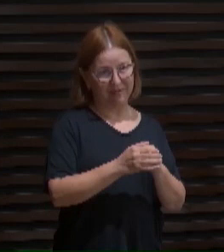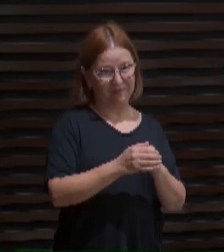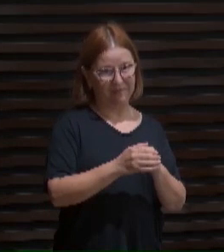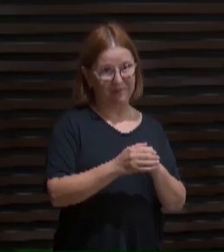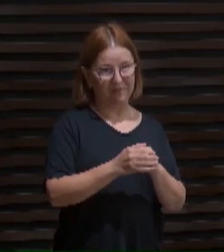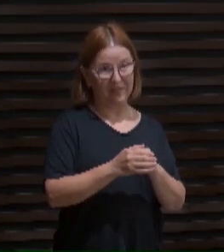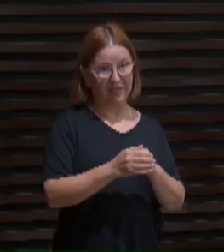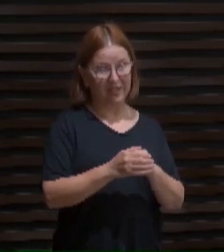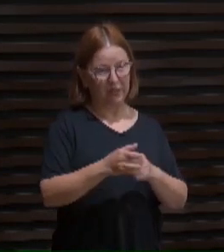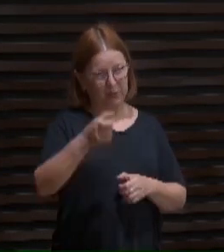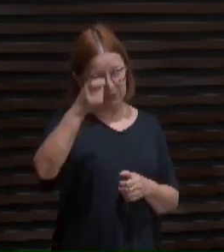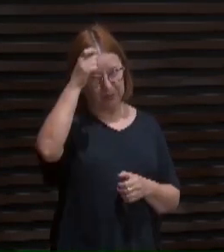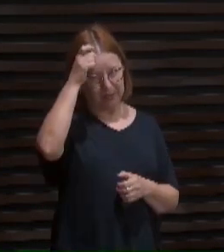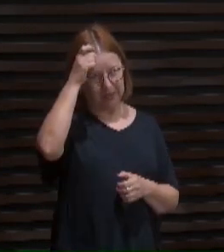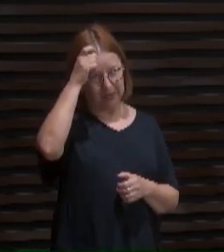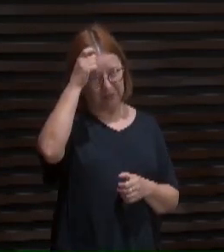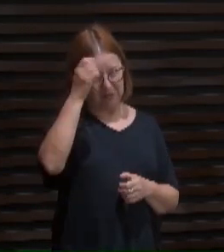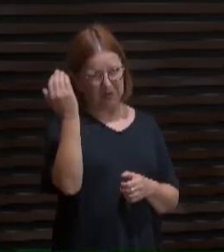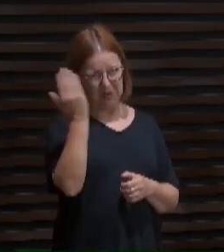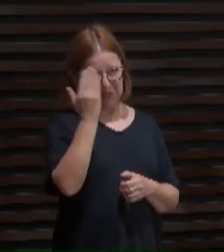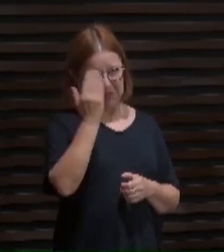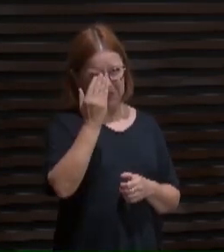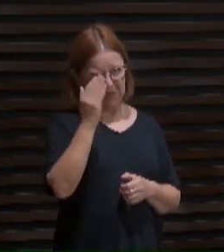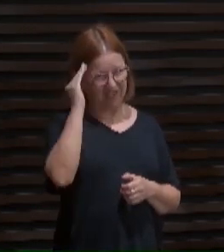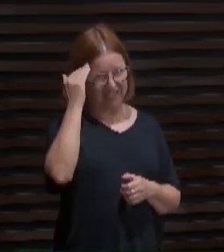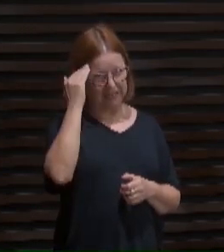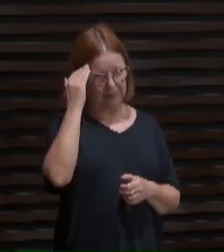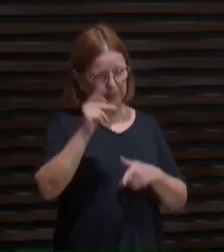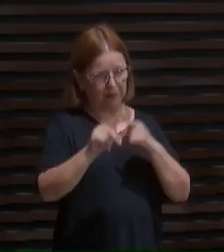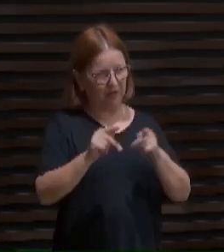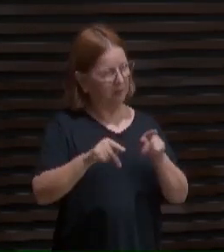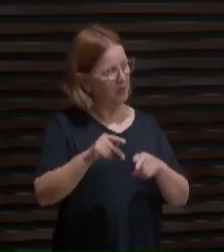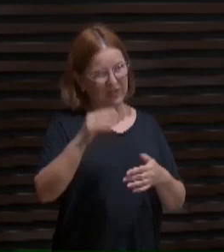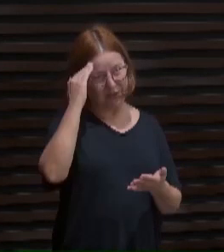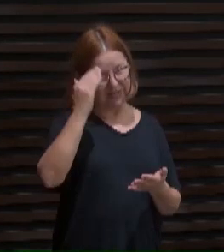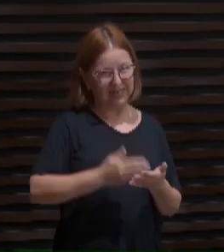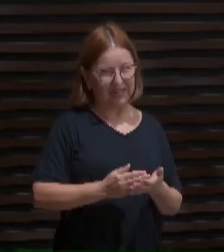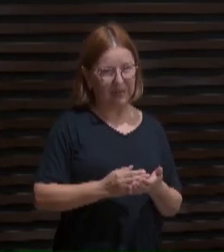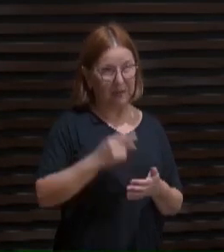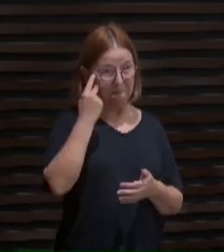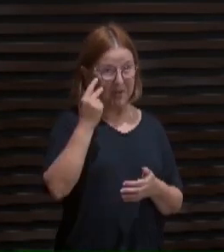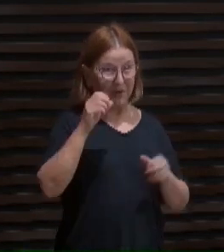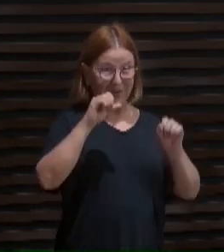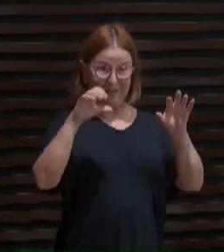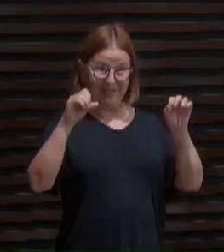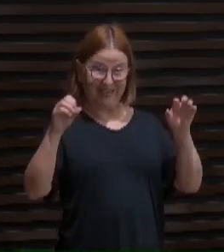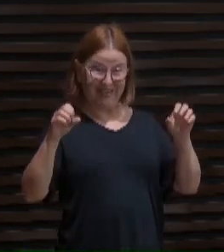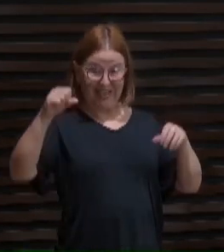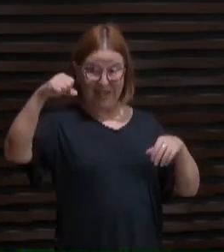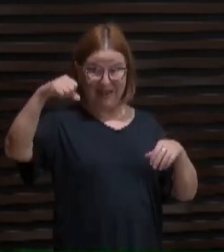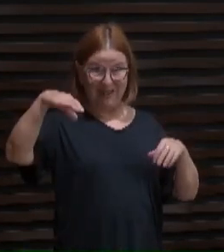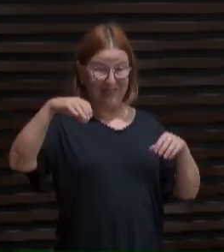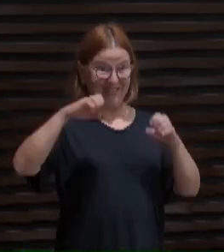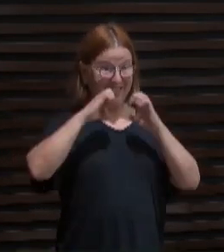Deus deste século cegou o entendimento dos incrédulos, para que lhes não resplandeça a luz do evangelho da